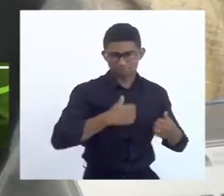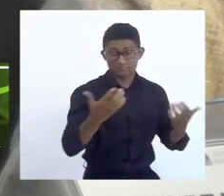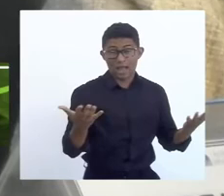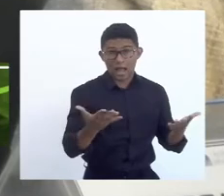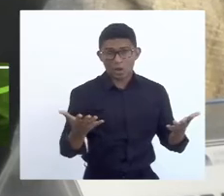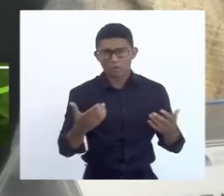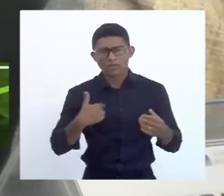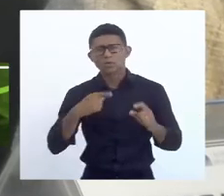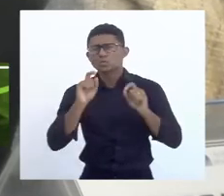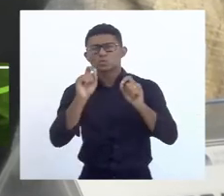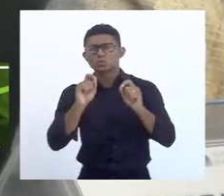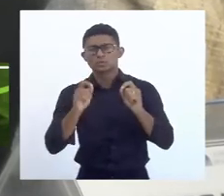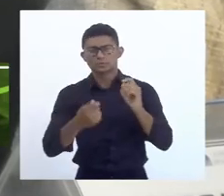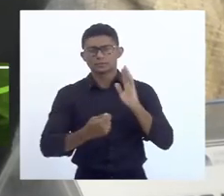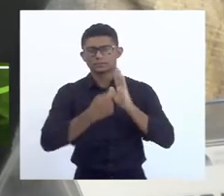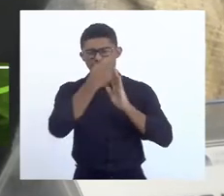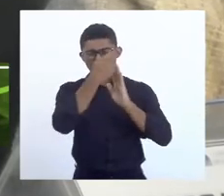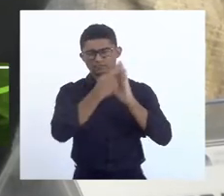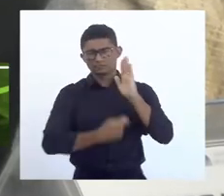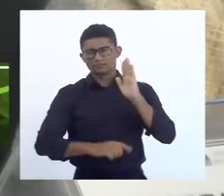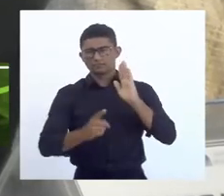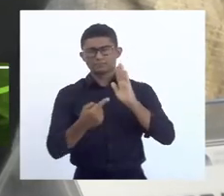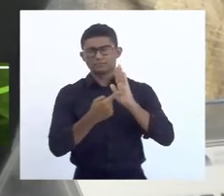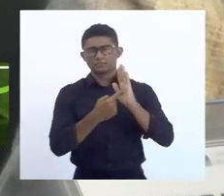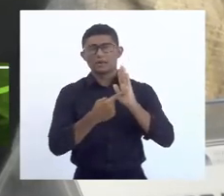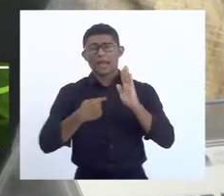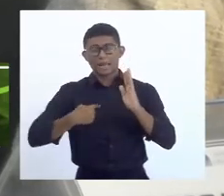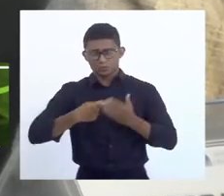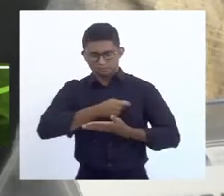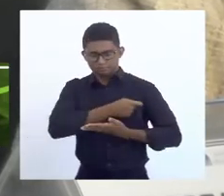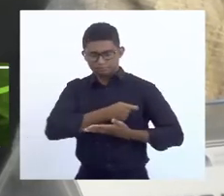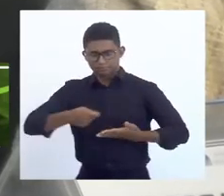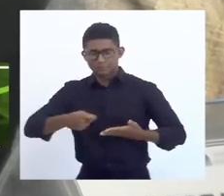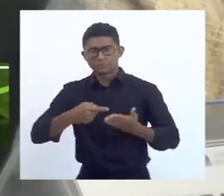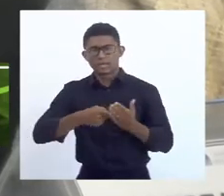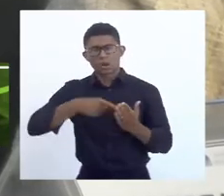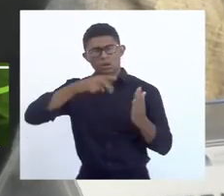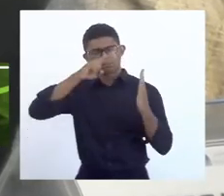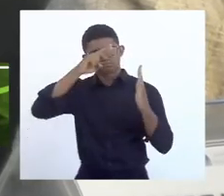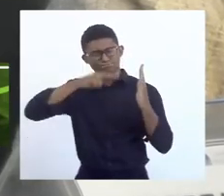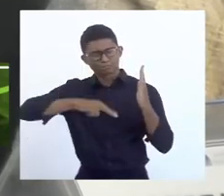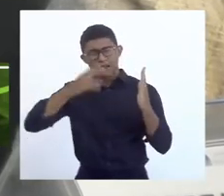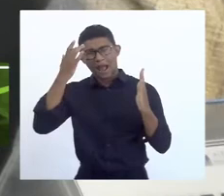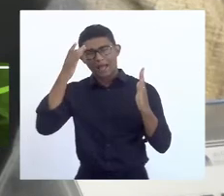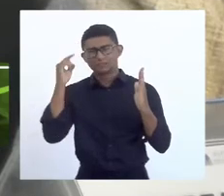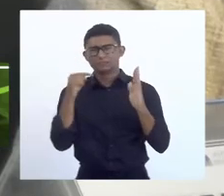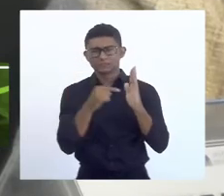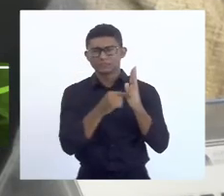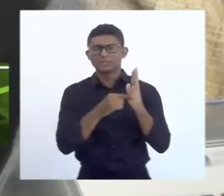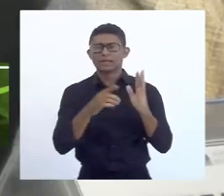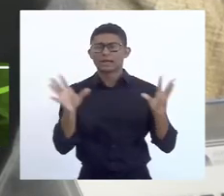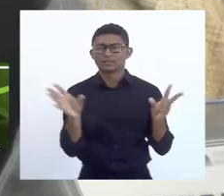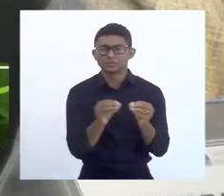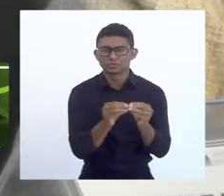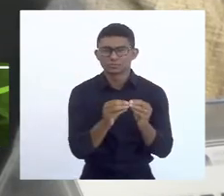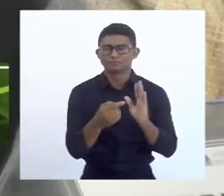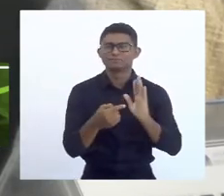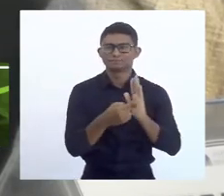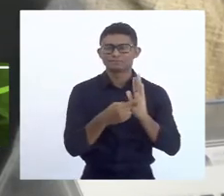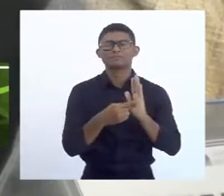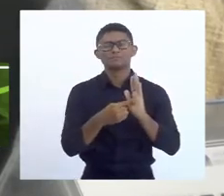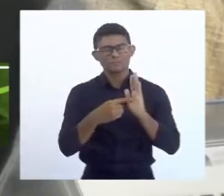a leitura de um trecho de um artigo que eu escrevi sobre e que eu acredito que sintetiza vários